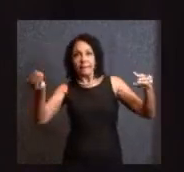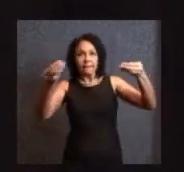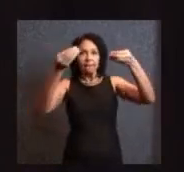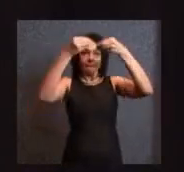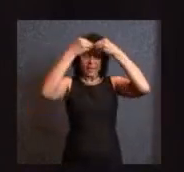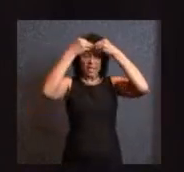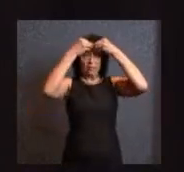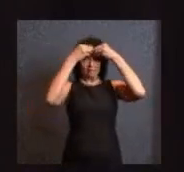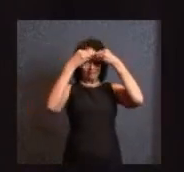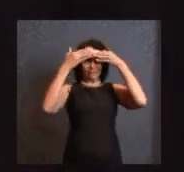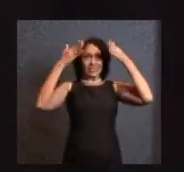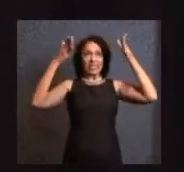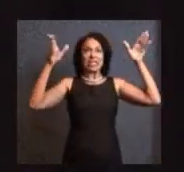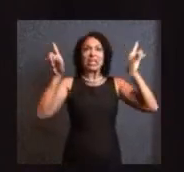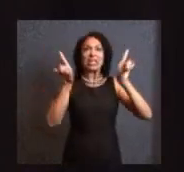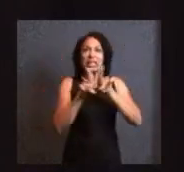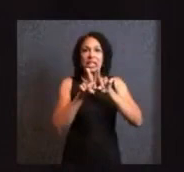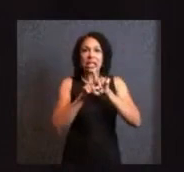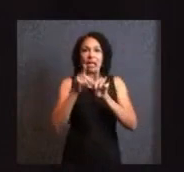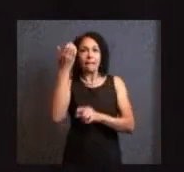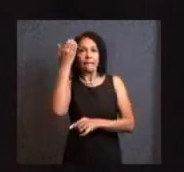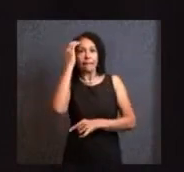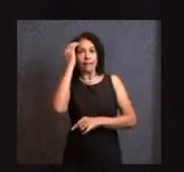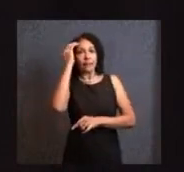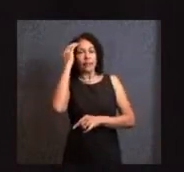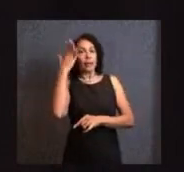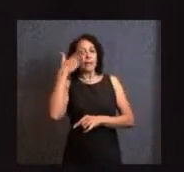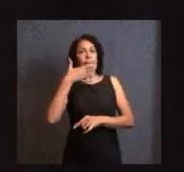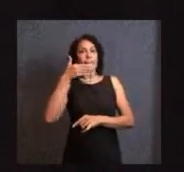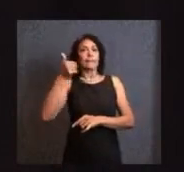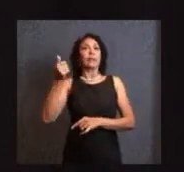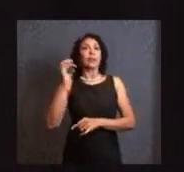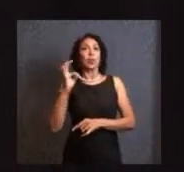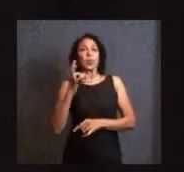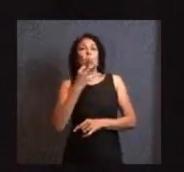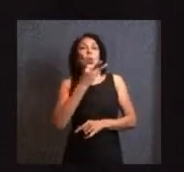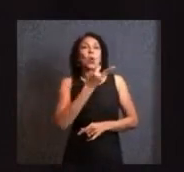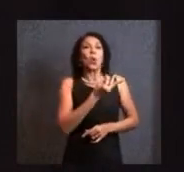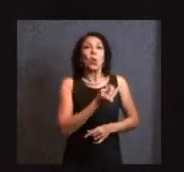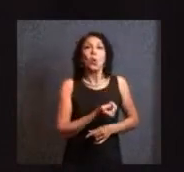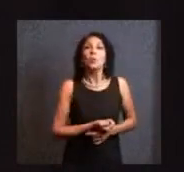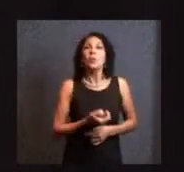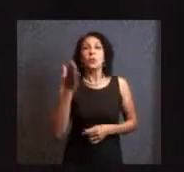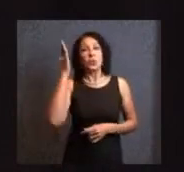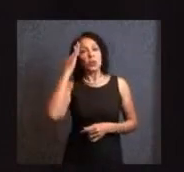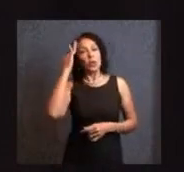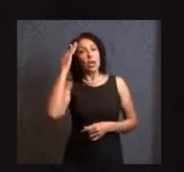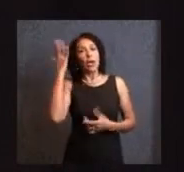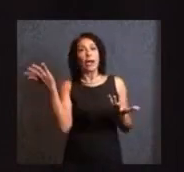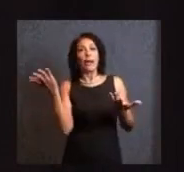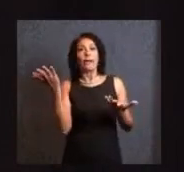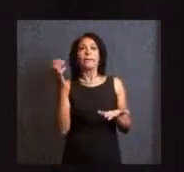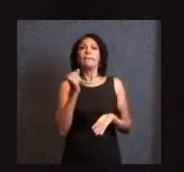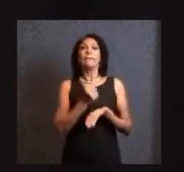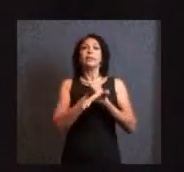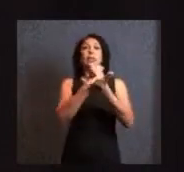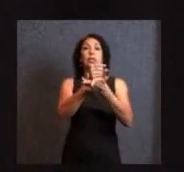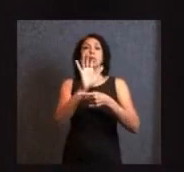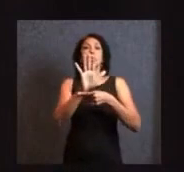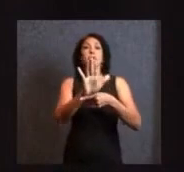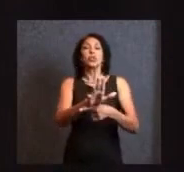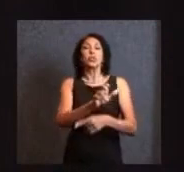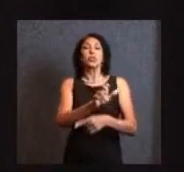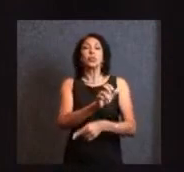buscando diagnosticar melhor como nós estamos tendo a condição de colaborar para o nosso